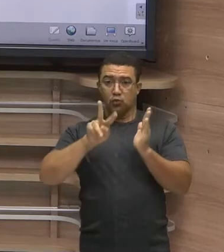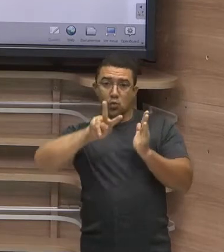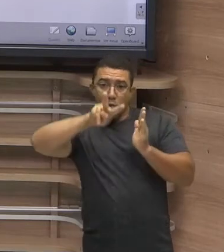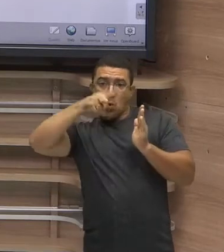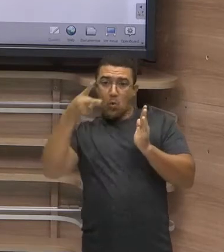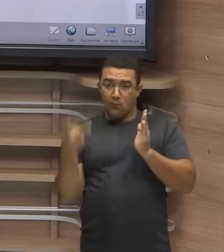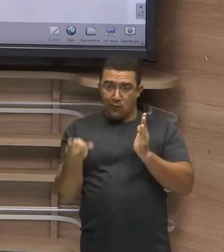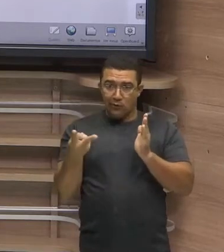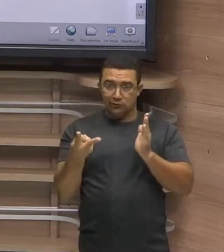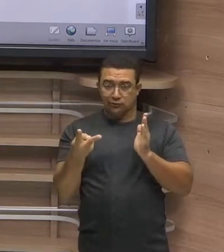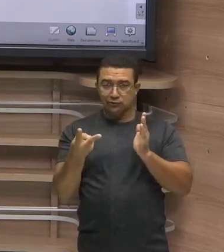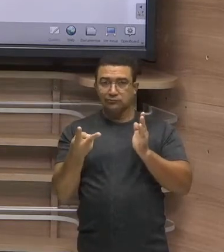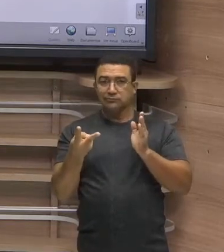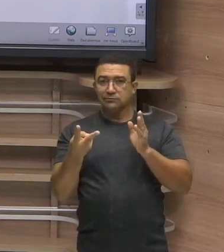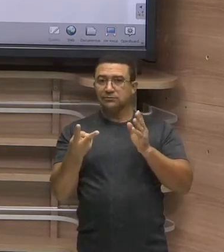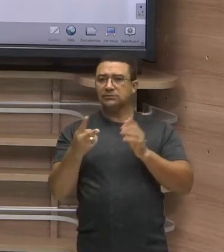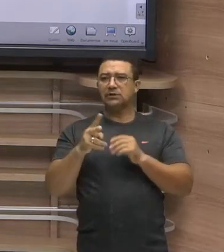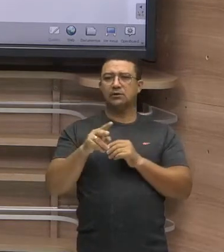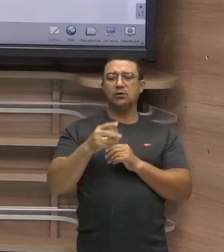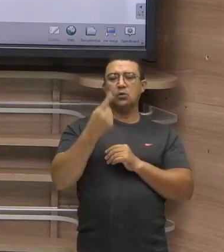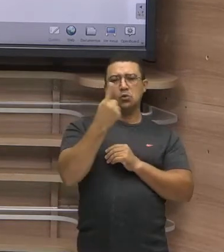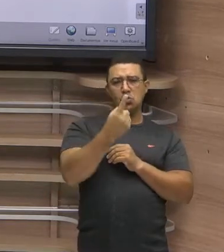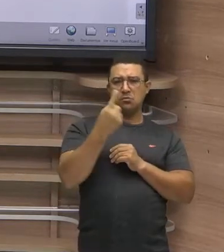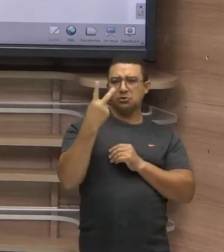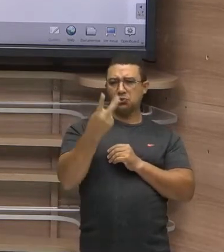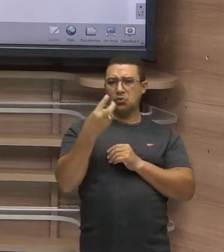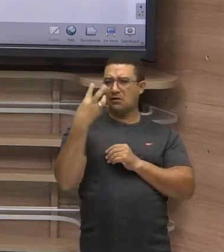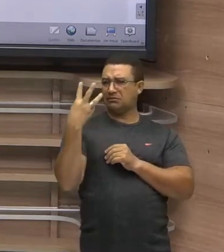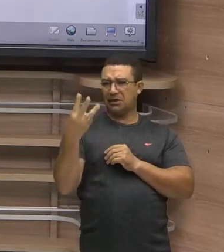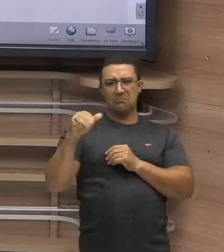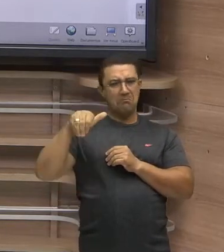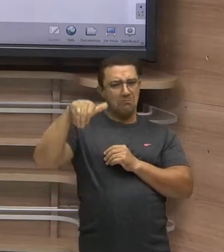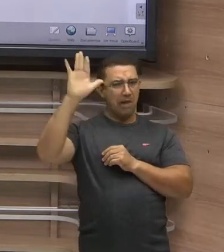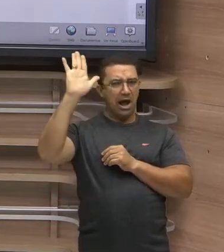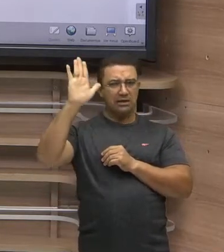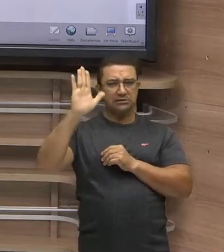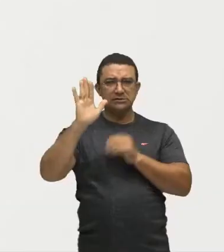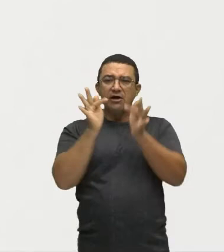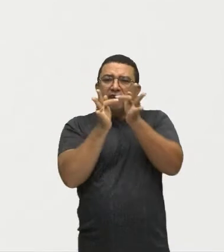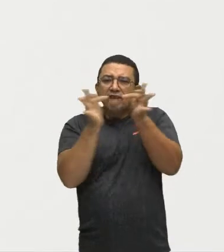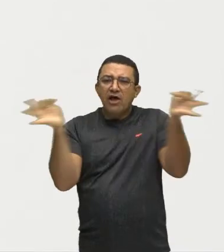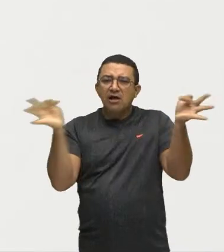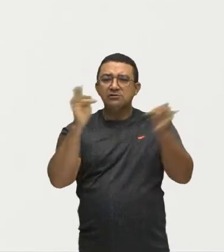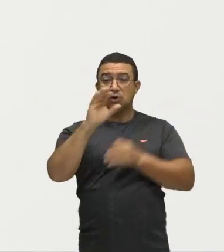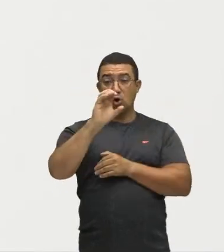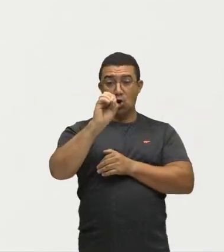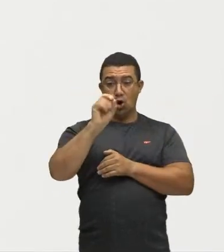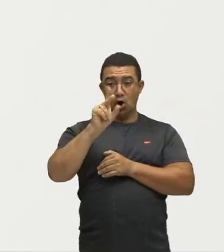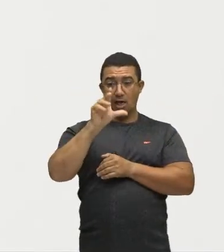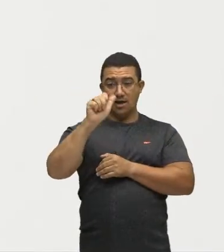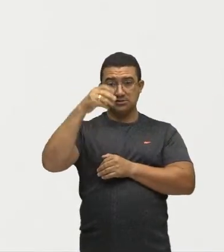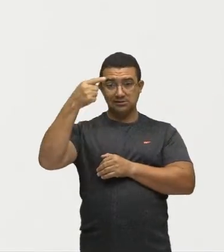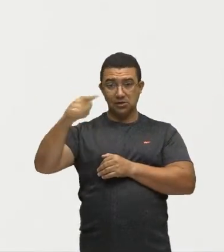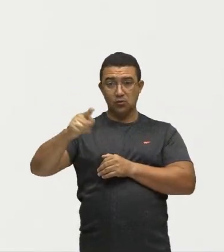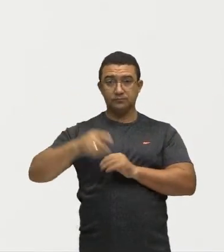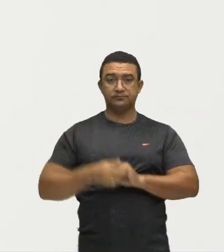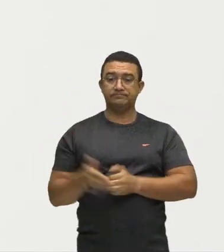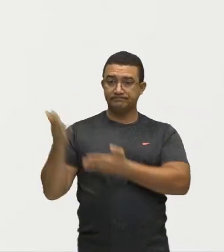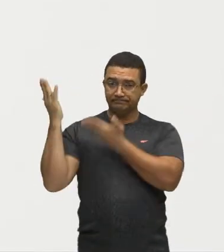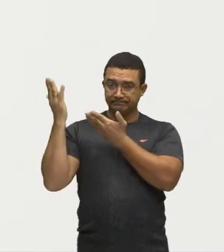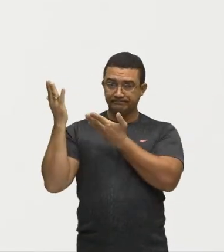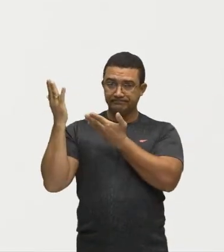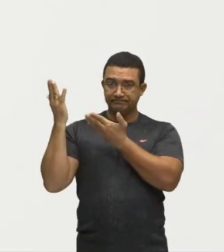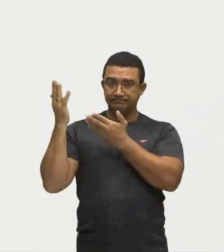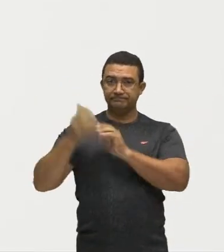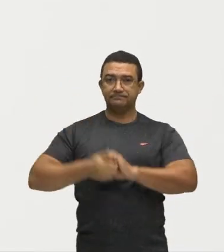Por mais de duas ou mais orações, ok? Olha só o exemplo que nós temos aí para você. Então, período composto formado